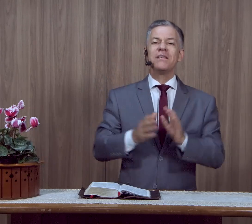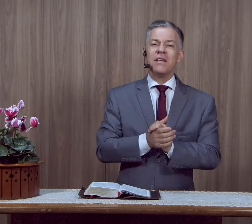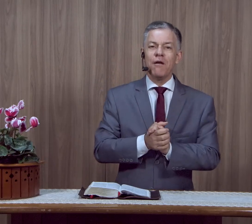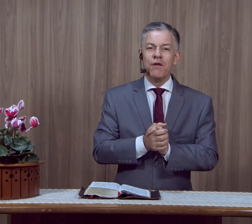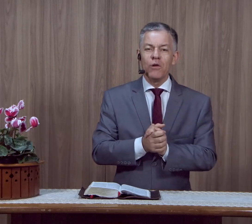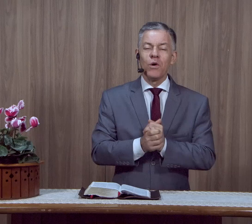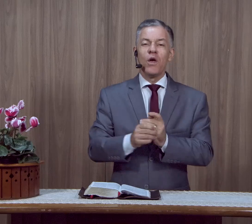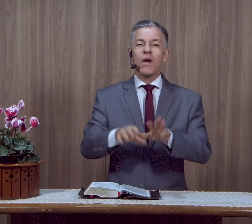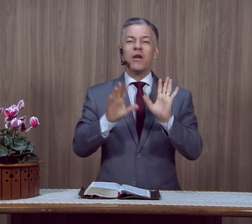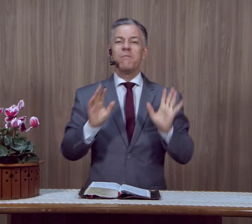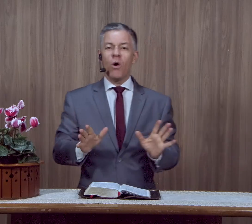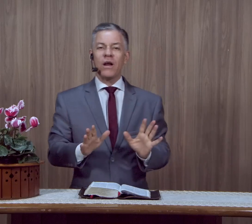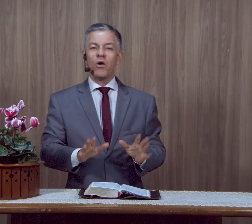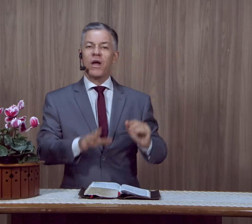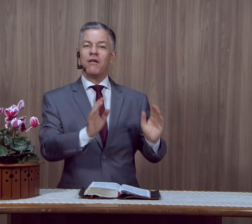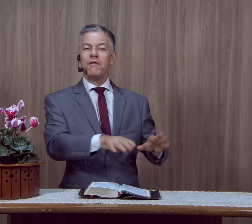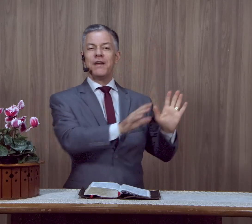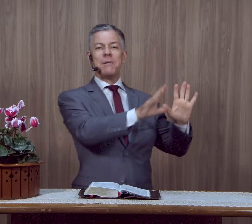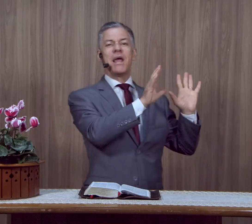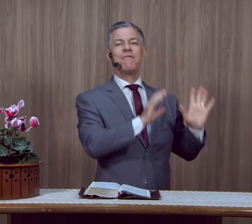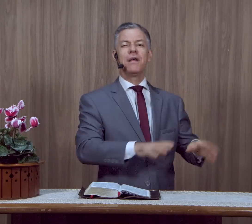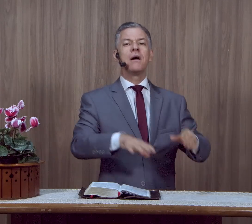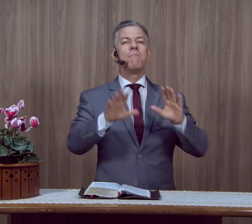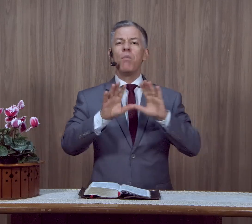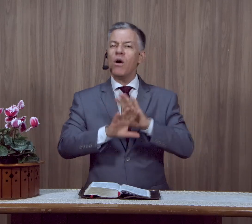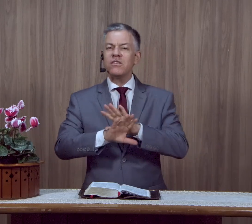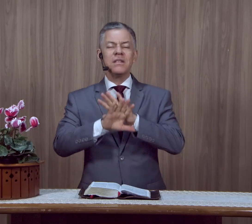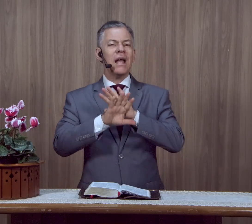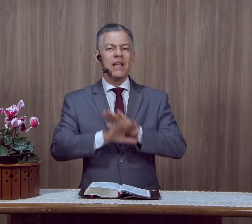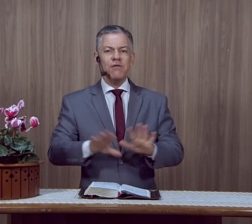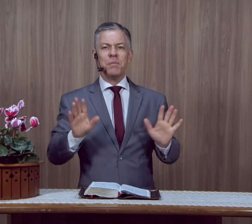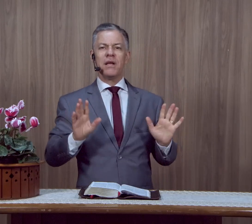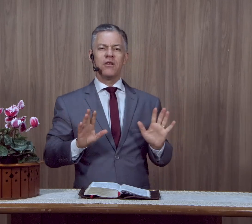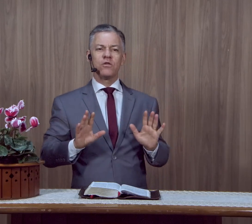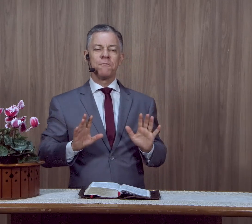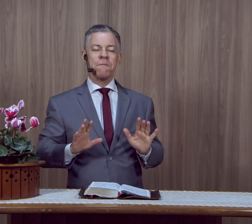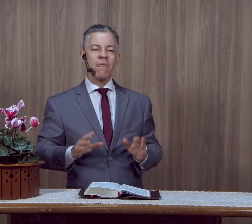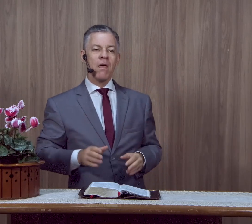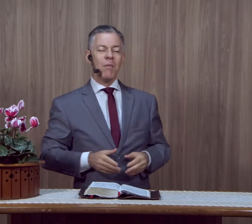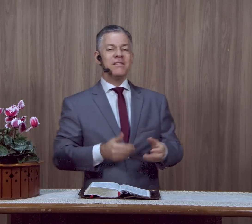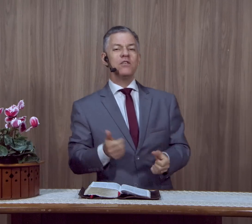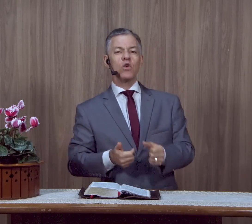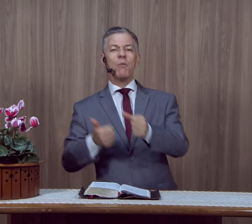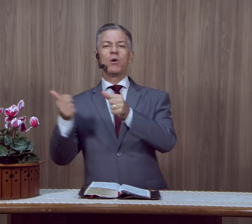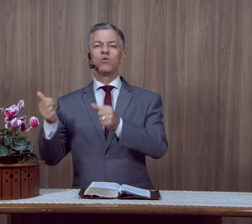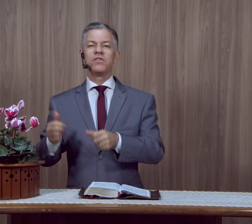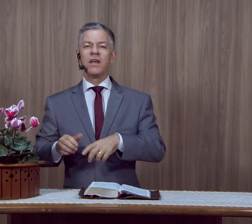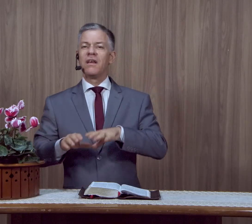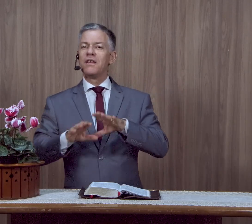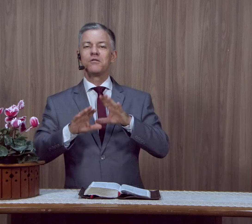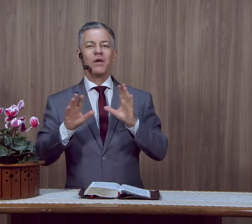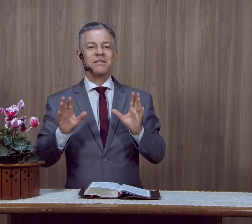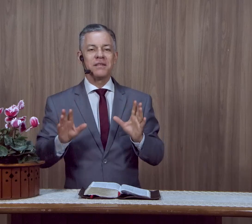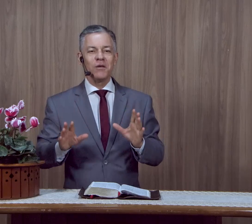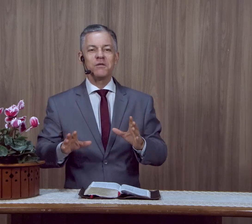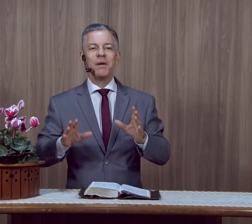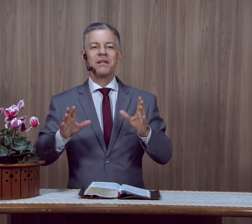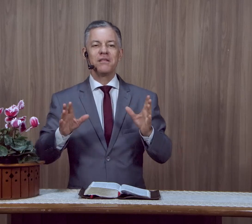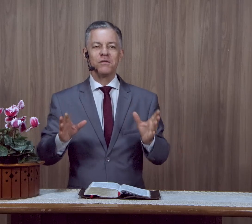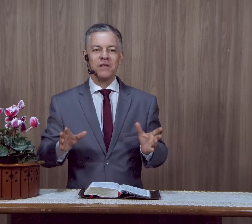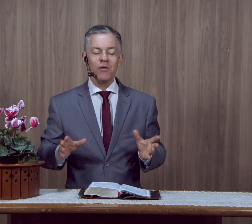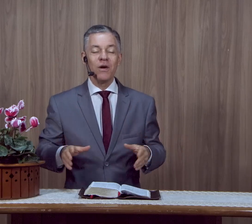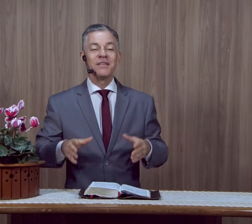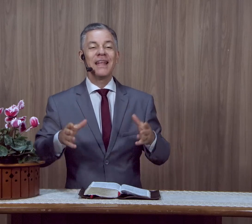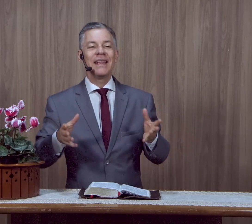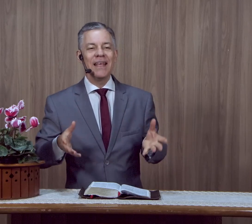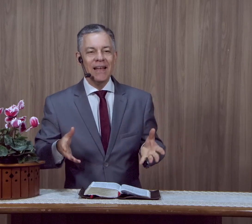quero mais servi-lo, eu quero ir embora, eu quero viver a minha vida. Pode, você está livre para isso. Mas isso que eu produzi, isso não é seu, isso